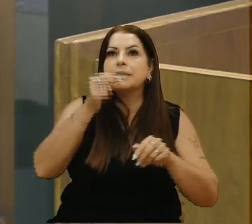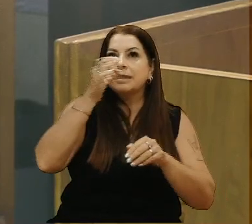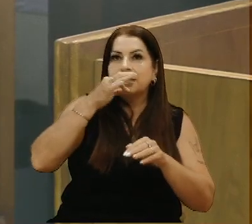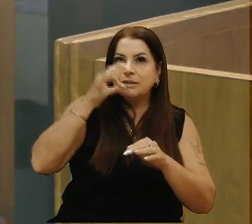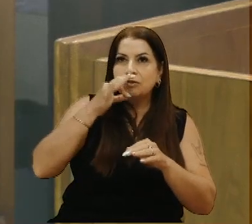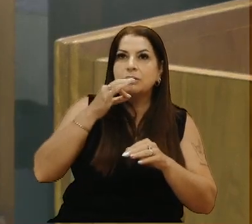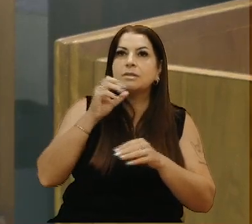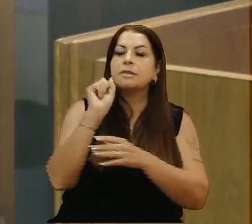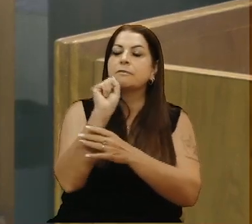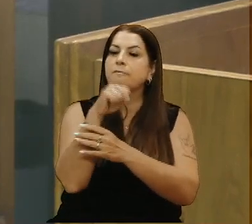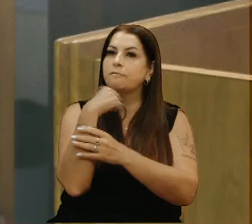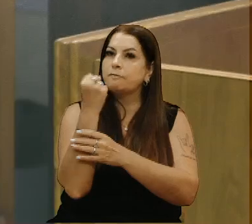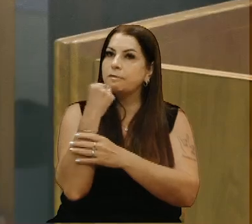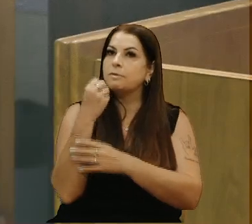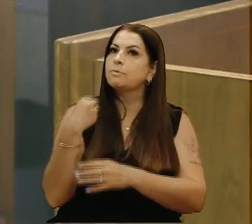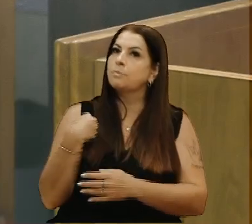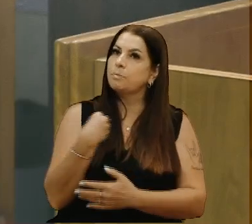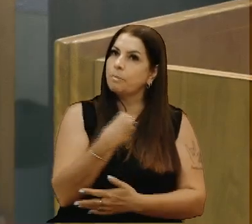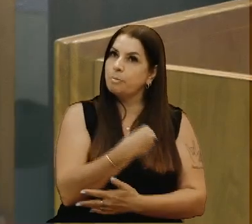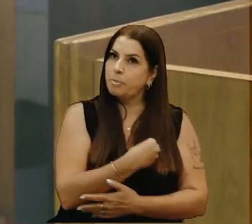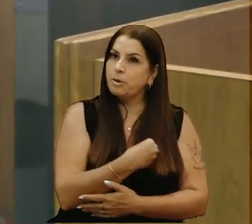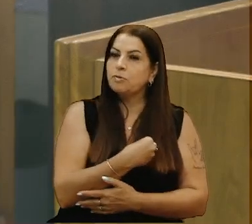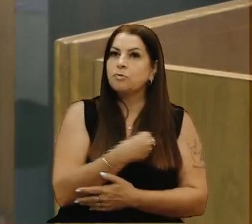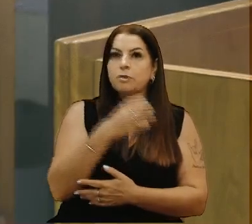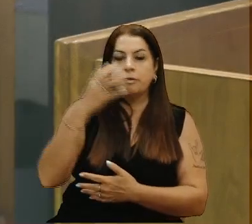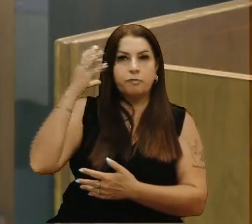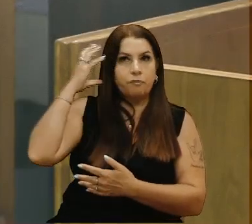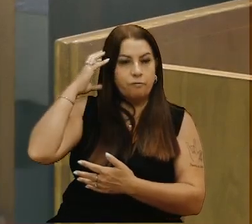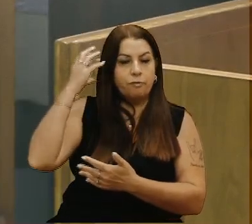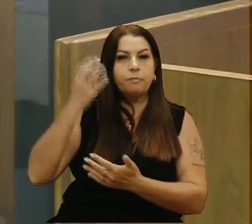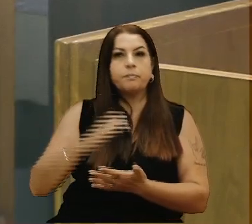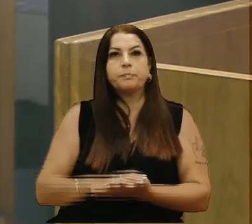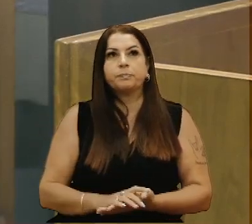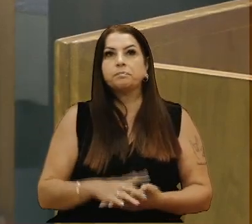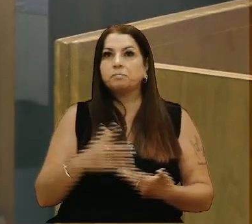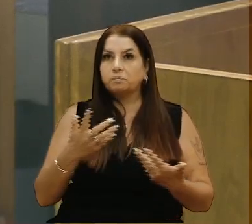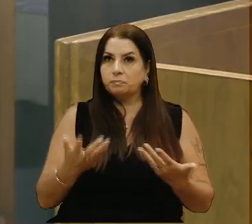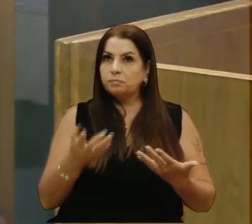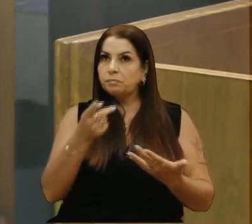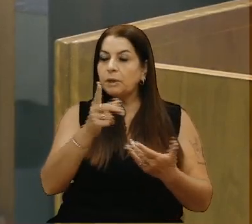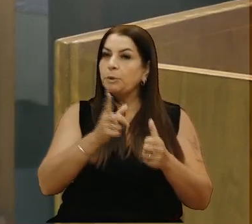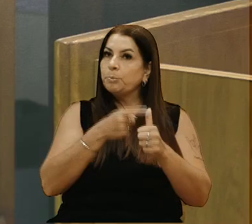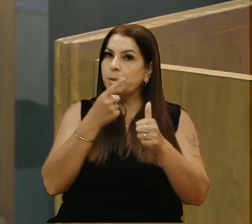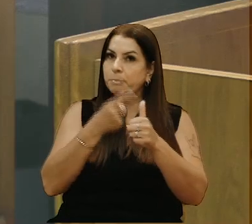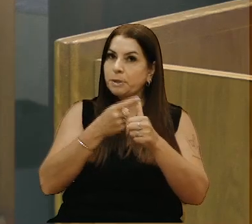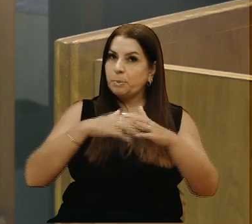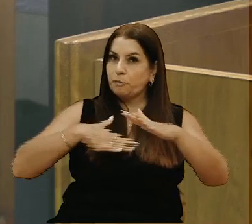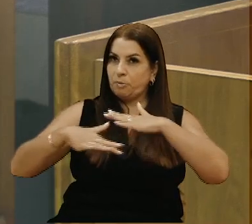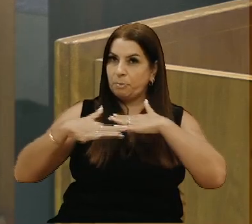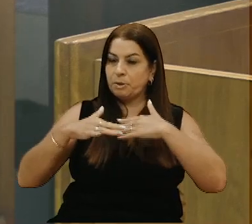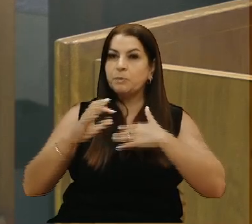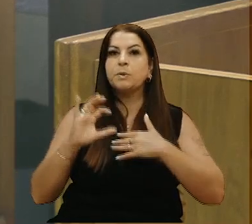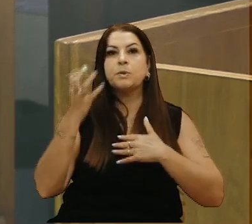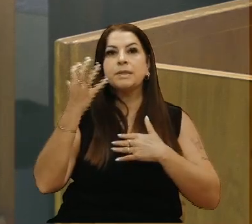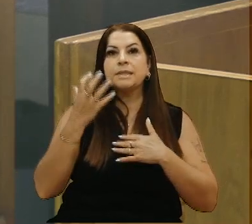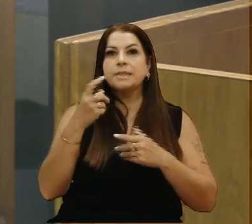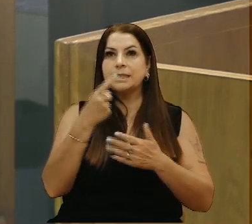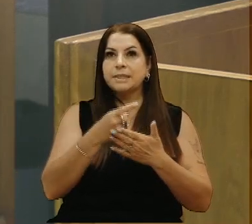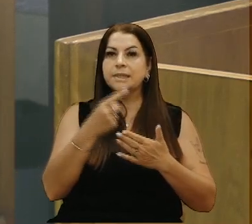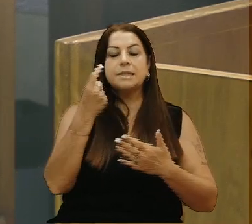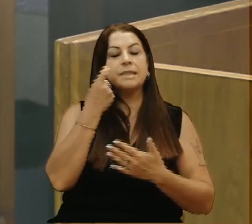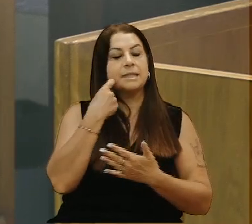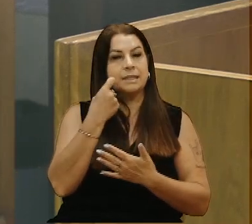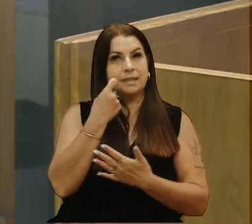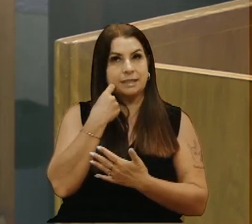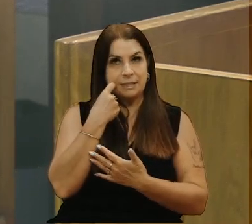dentistas, fisioterapeutas, médicos e fonoaudiólogos. Então, a nossa primeira ação vai acontecer na